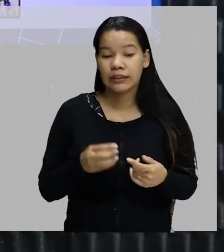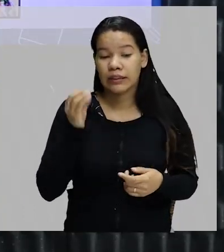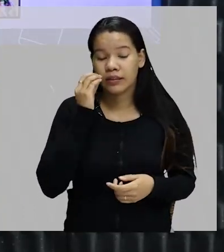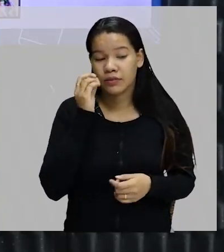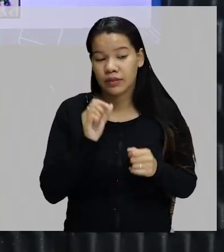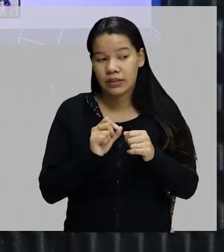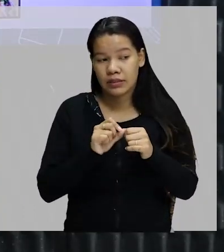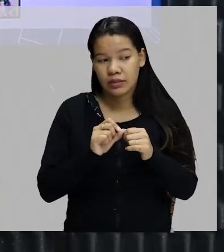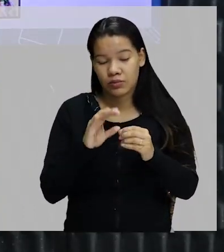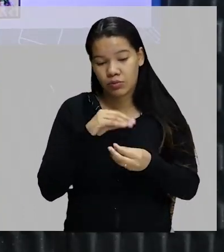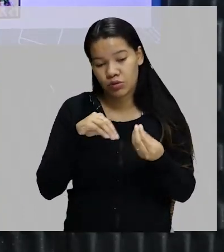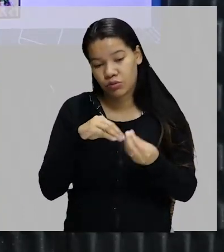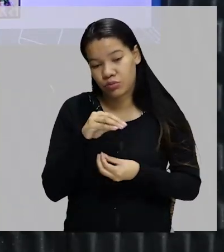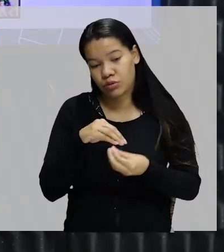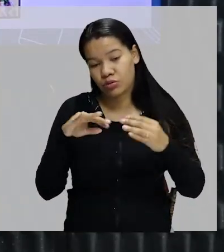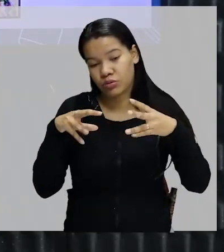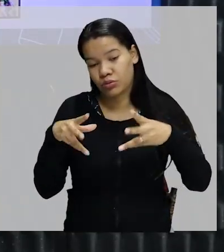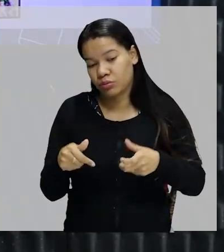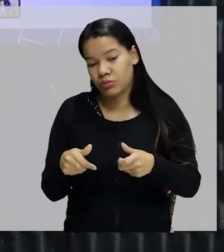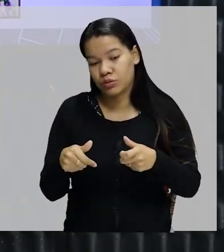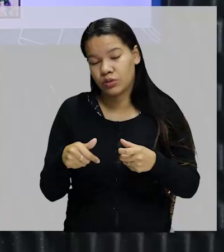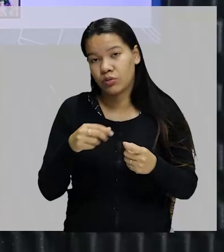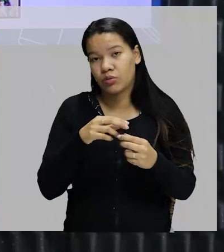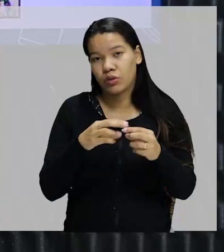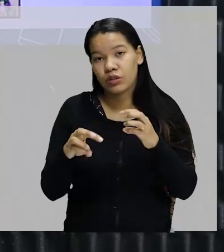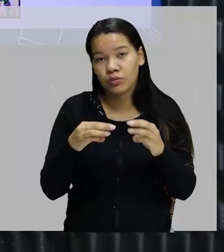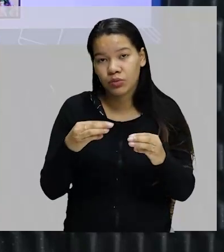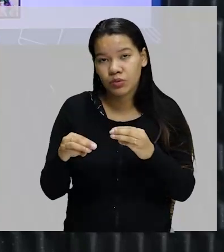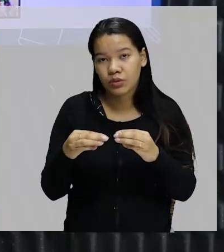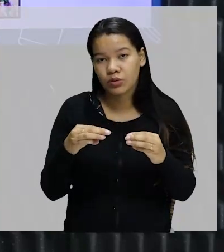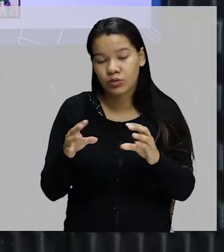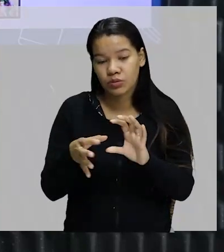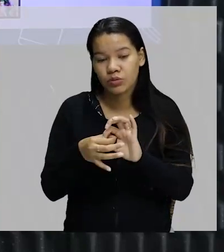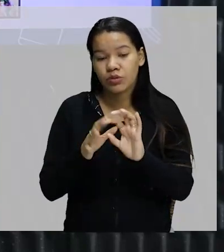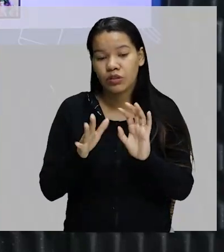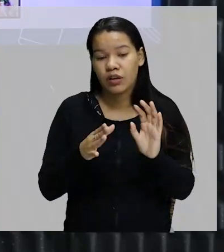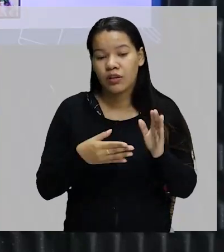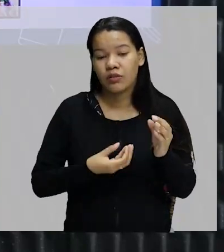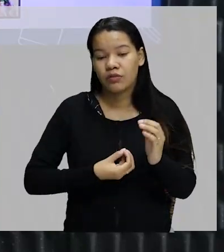É um boi que ele já viajou aí o mundo inteiro levando esse tipo de